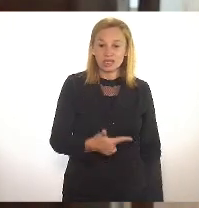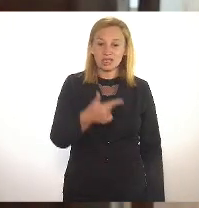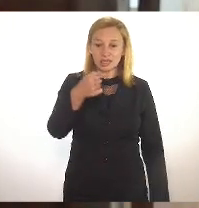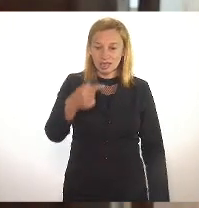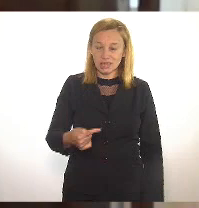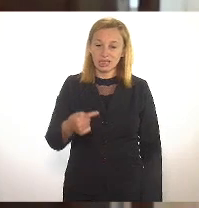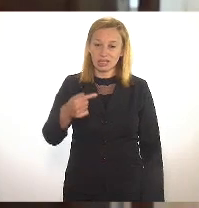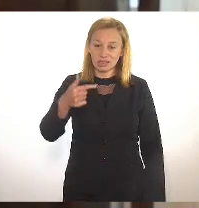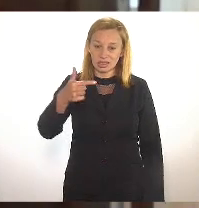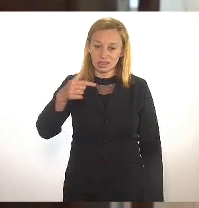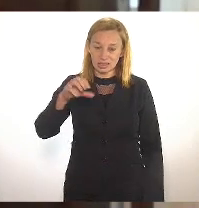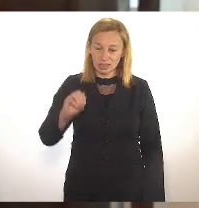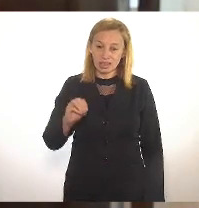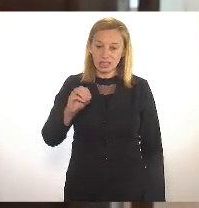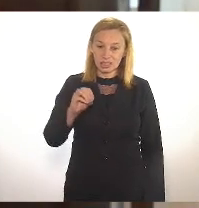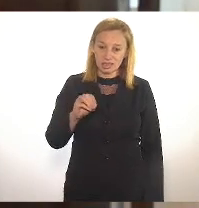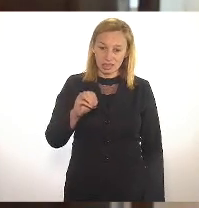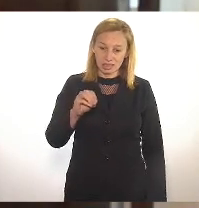270 delegados,